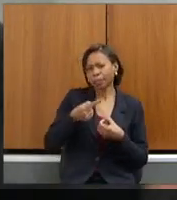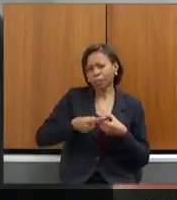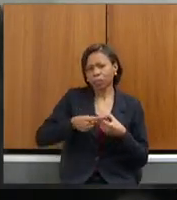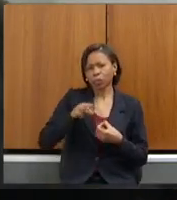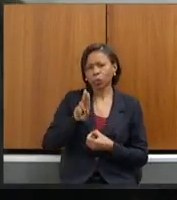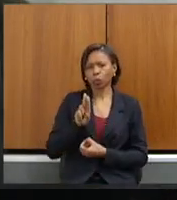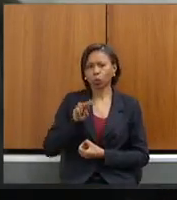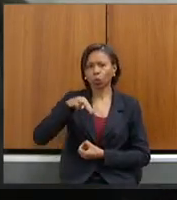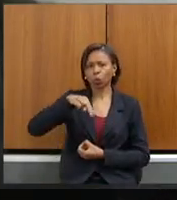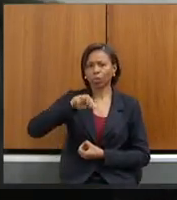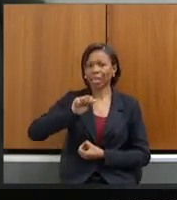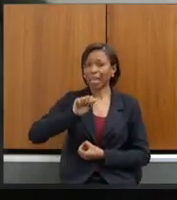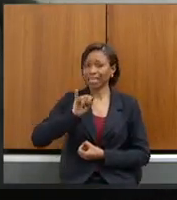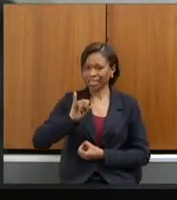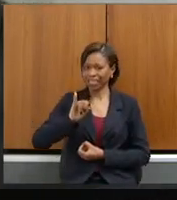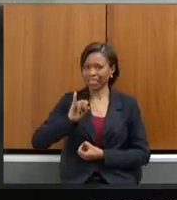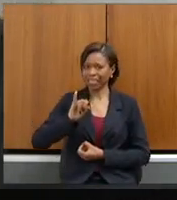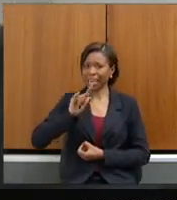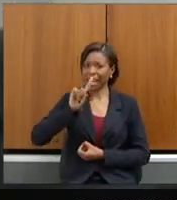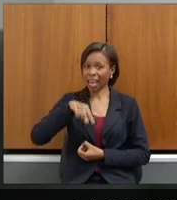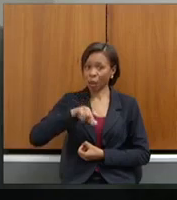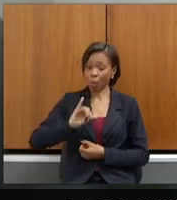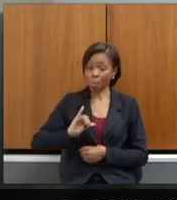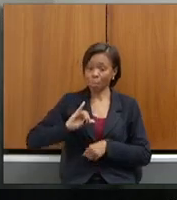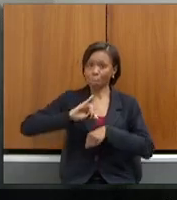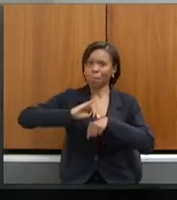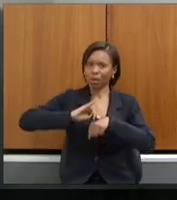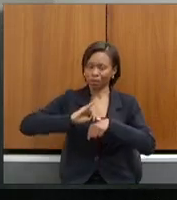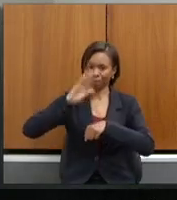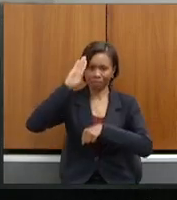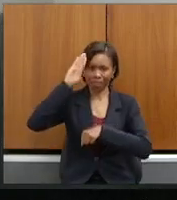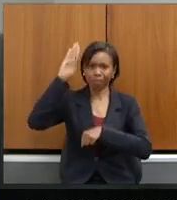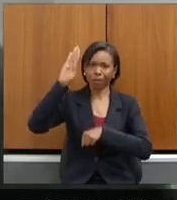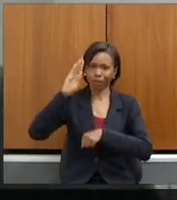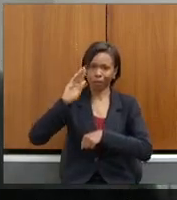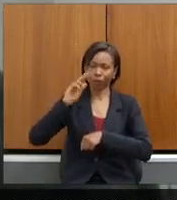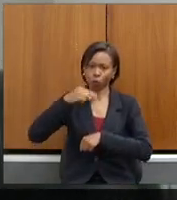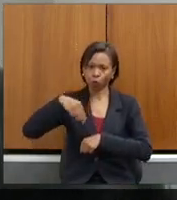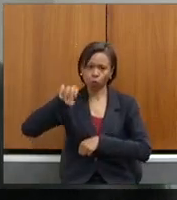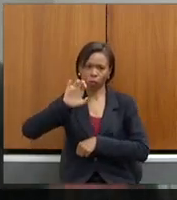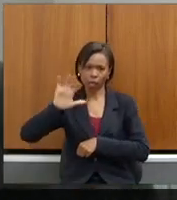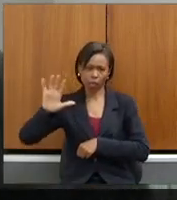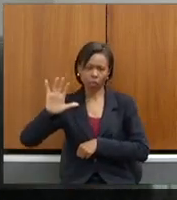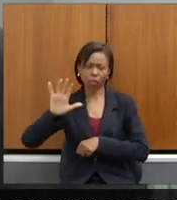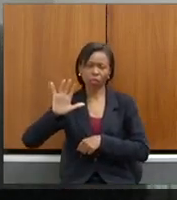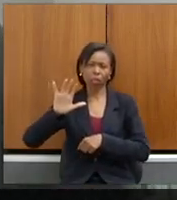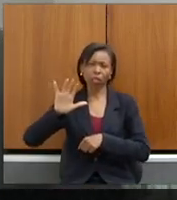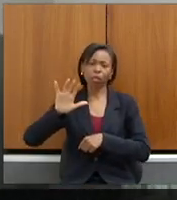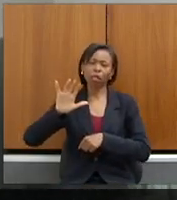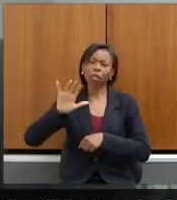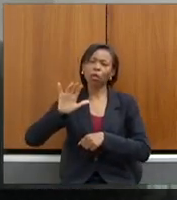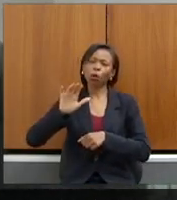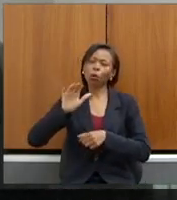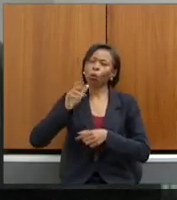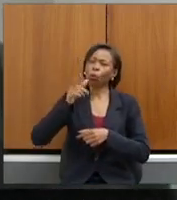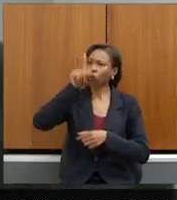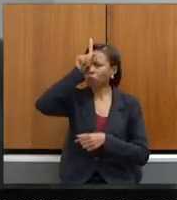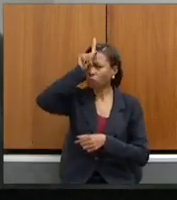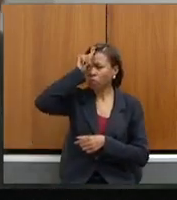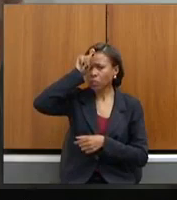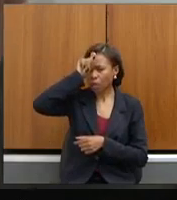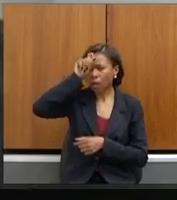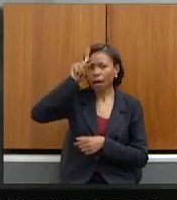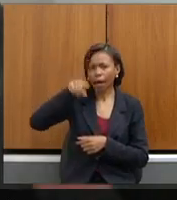essa está de bolo válido Noroeste e o Hospital Regional de Patos de Minas deve ser sabe disso ela